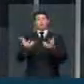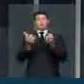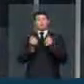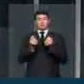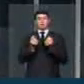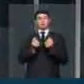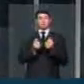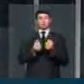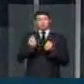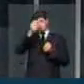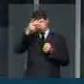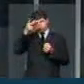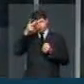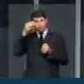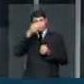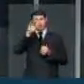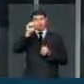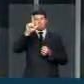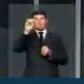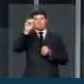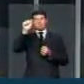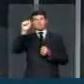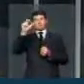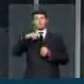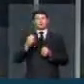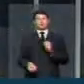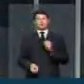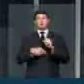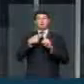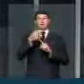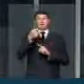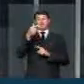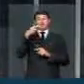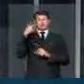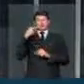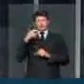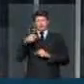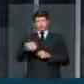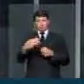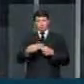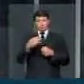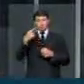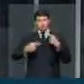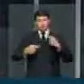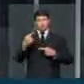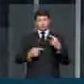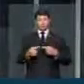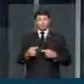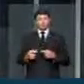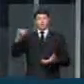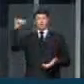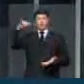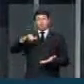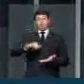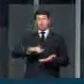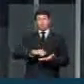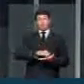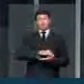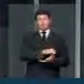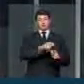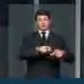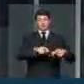o prefeito de Balsas Rochinha com sete vereadores do município para tratar sobre a pista do aeroporto